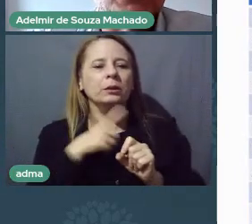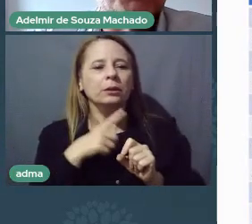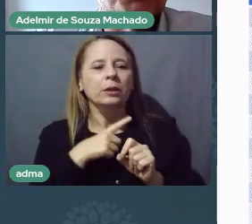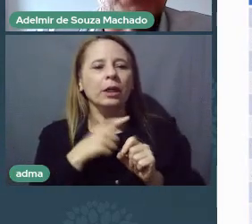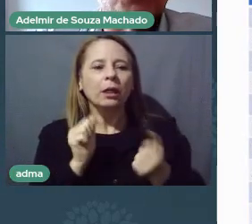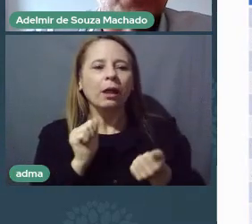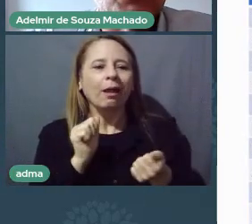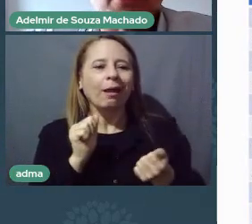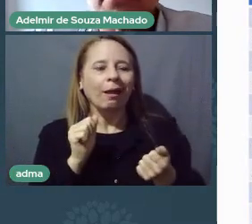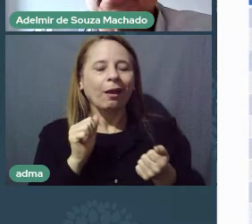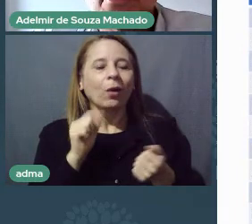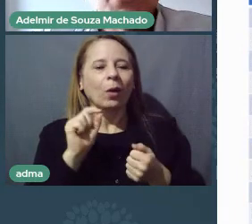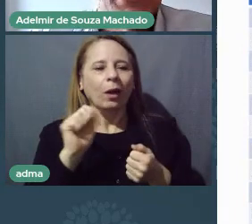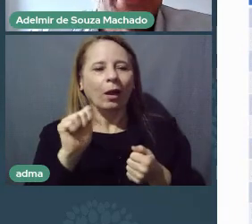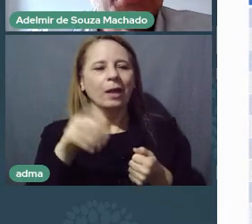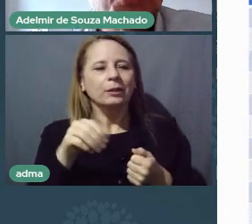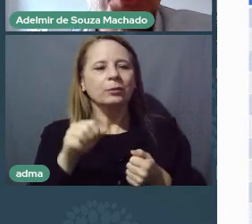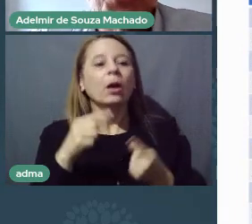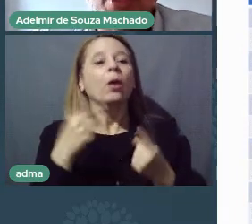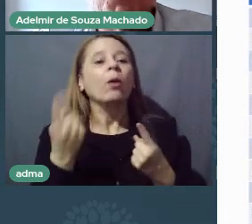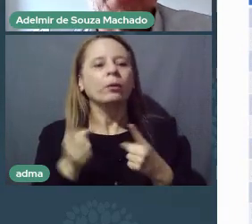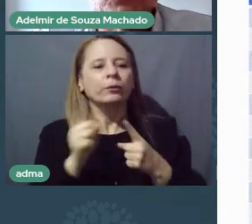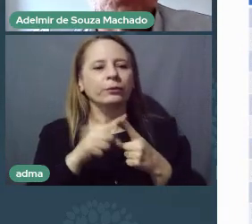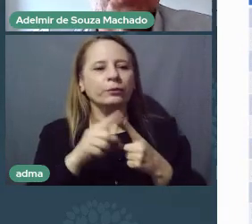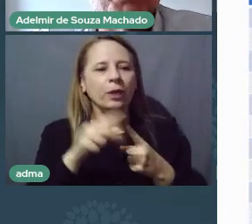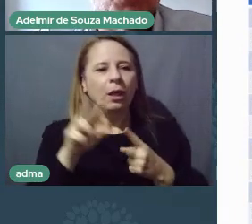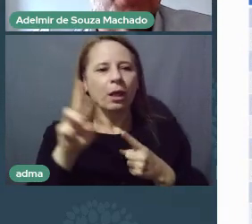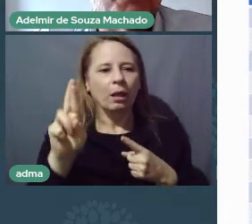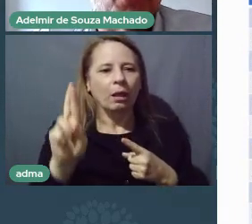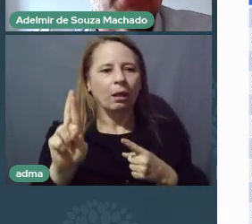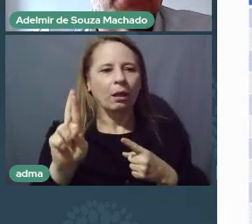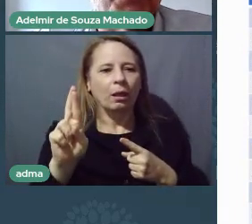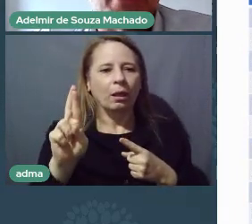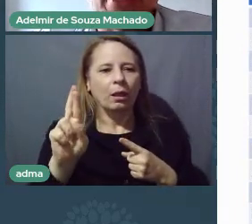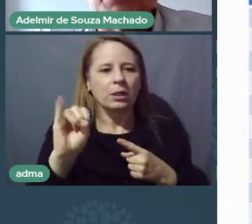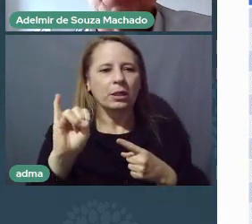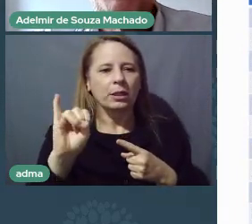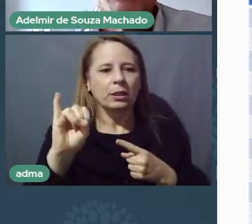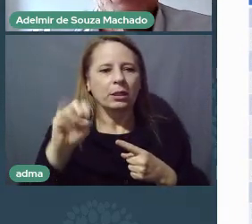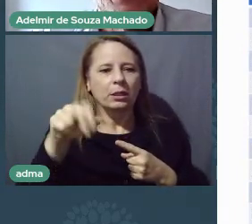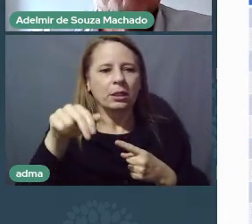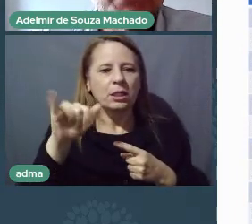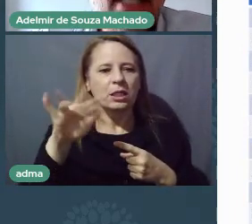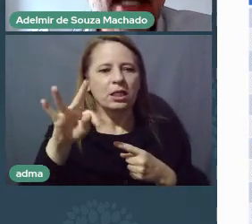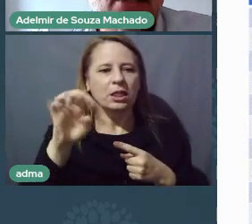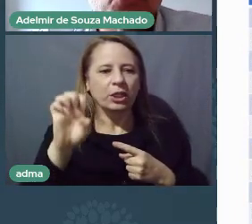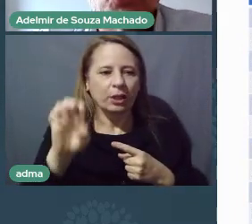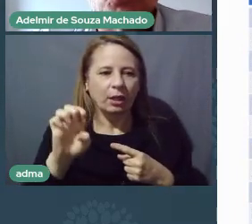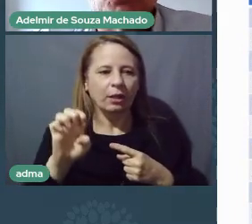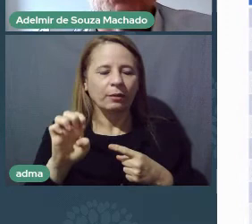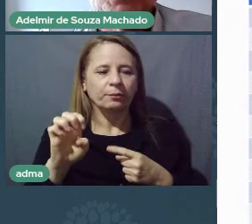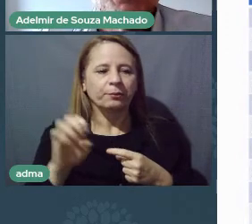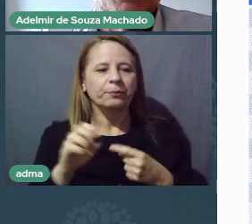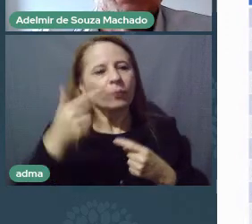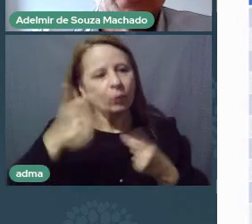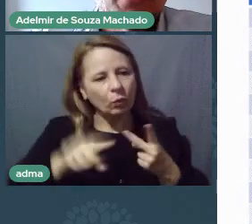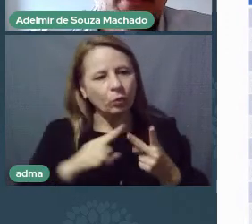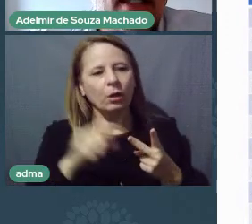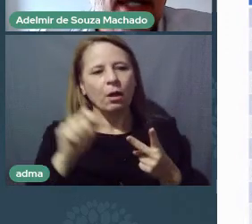asma. Que doenças respiratórias são essas? É a rinite, que é um fator de pior importante para a asma. É a apneia do